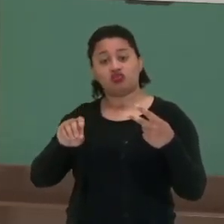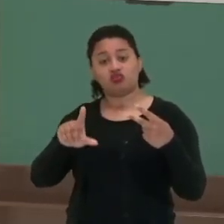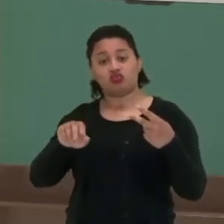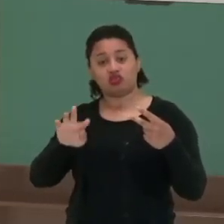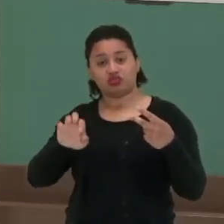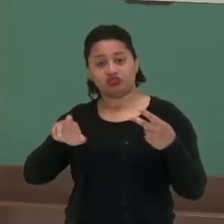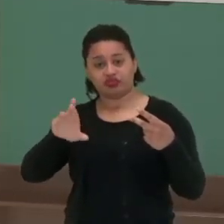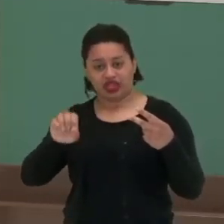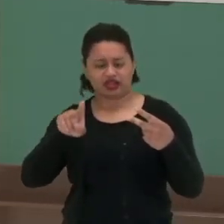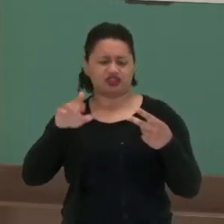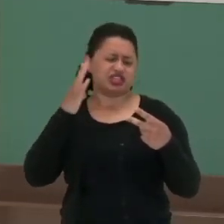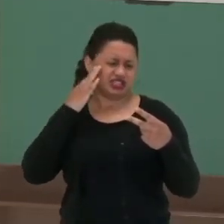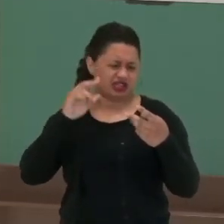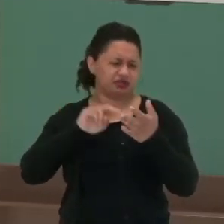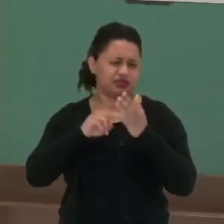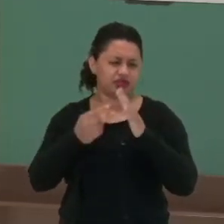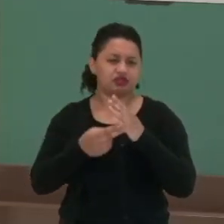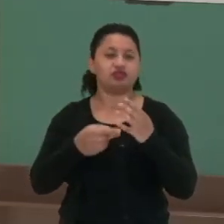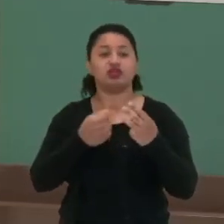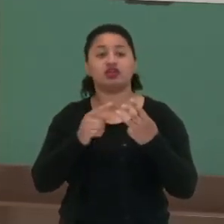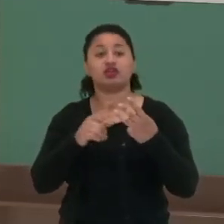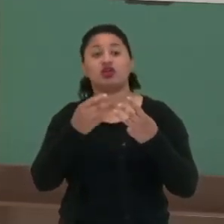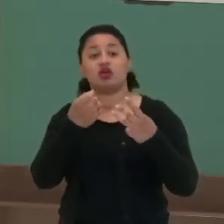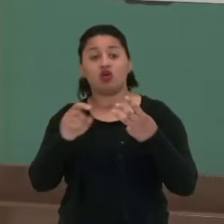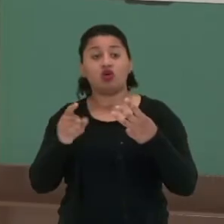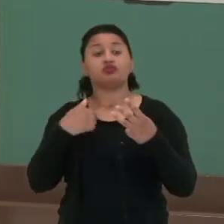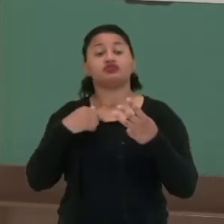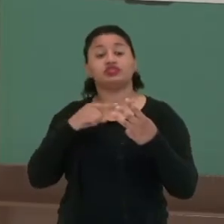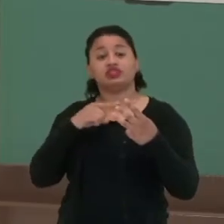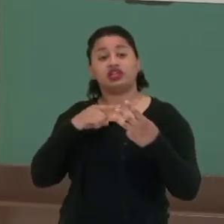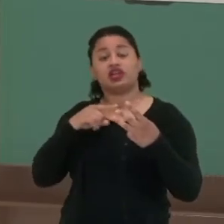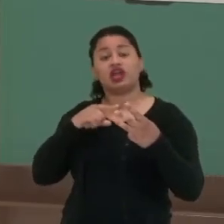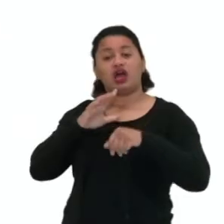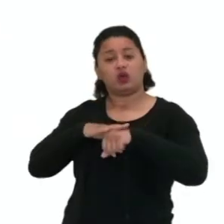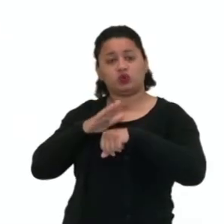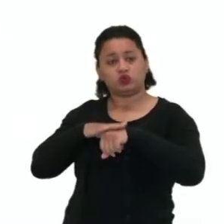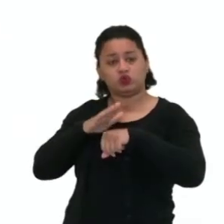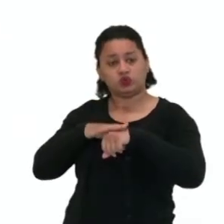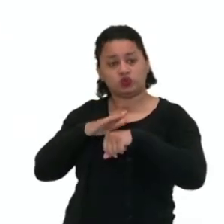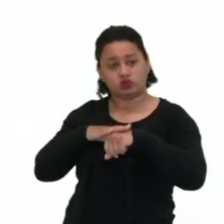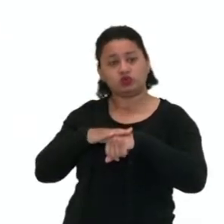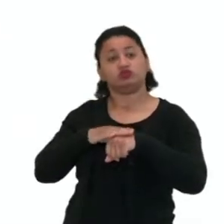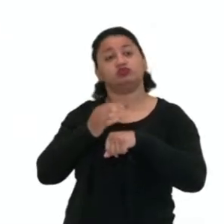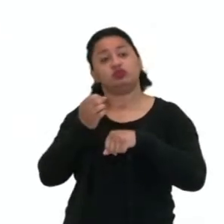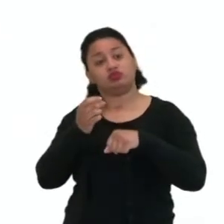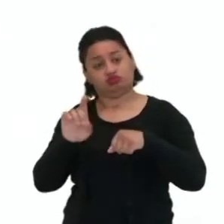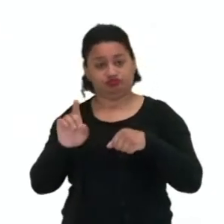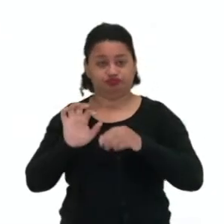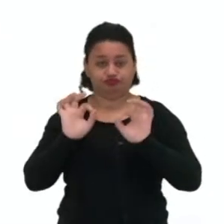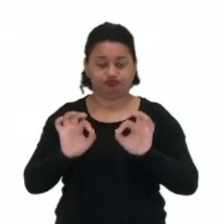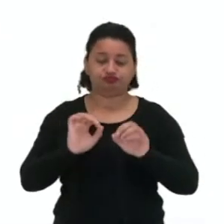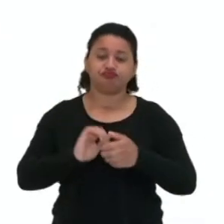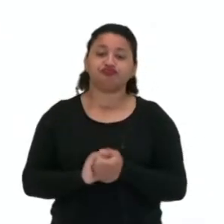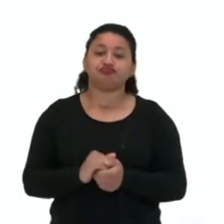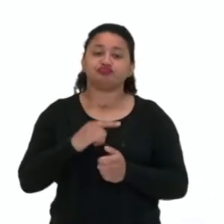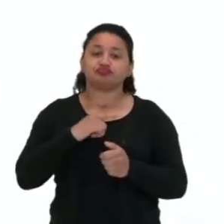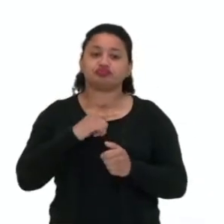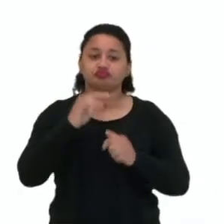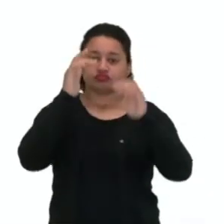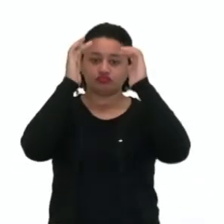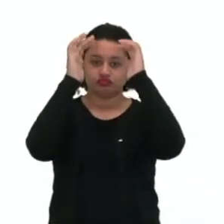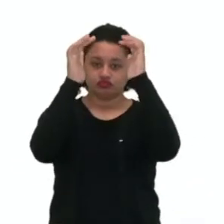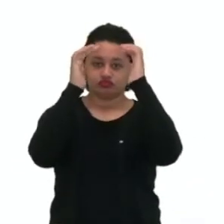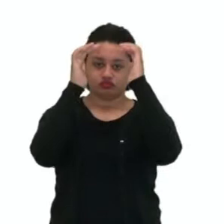e autônomo ou involuntário. Vamos dar uma olhada lá na imagem? Nós temos o sistema nervoso